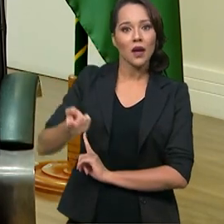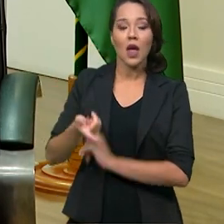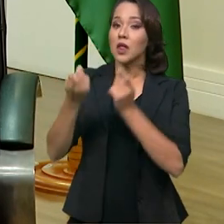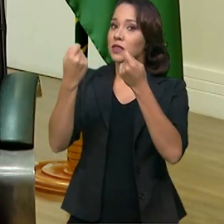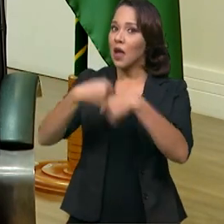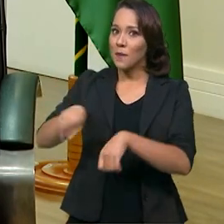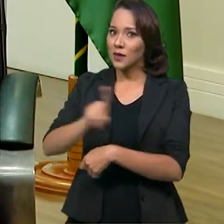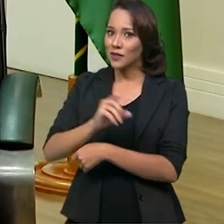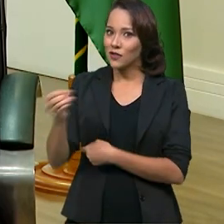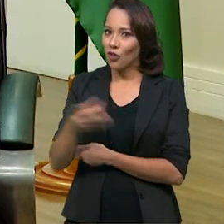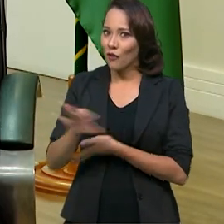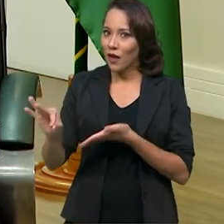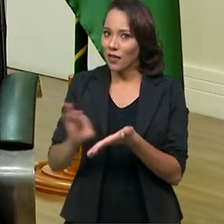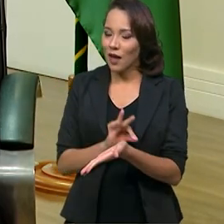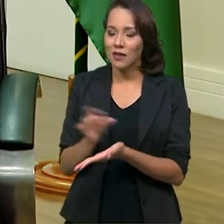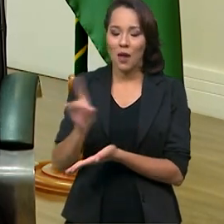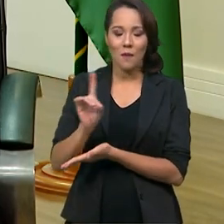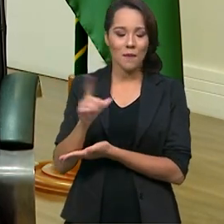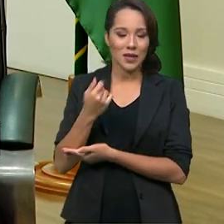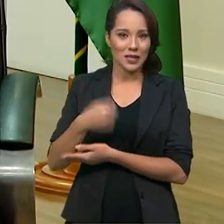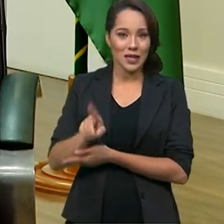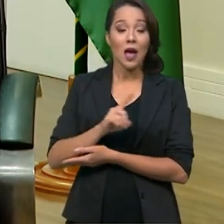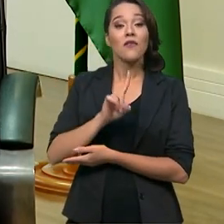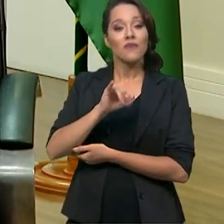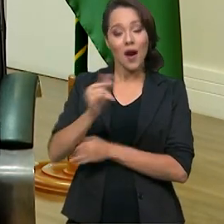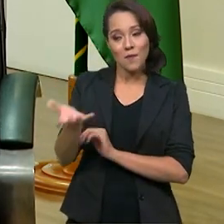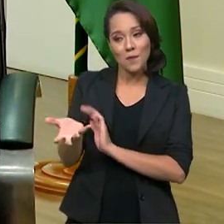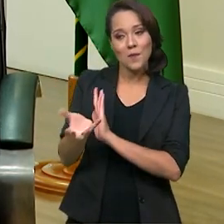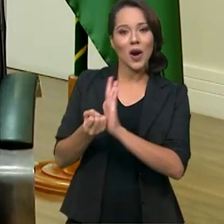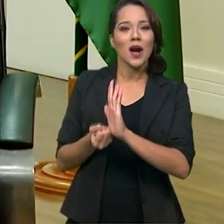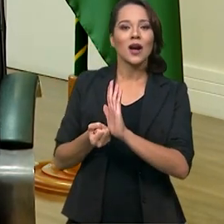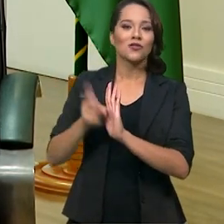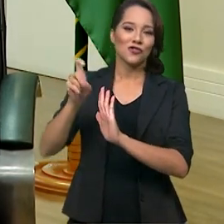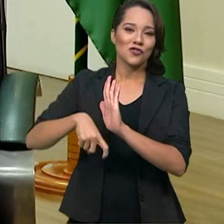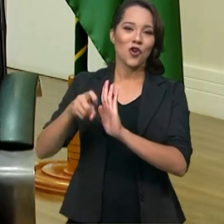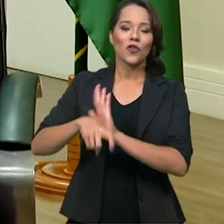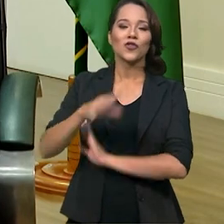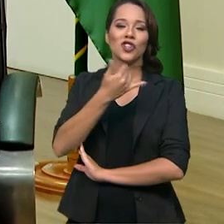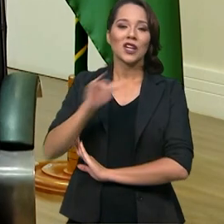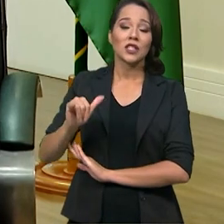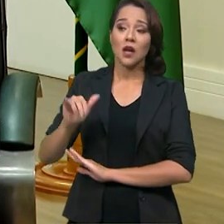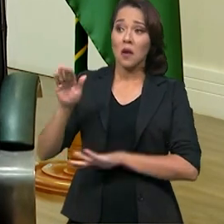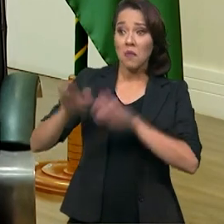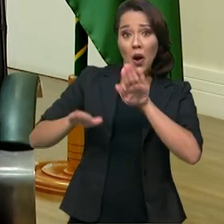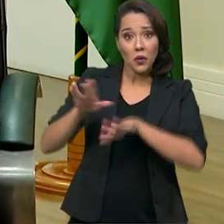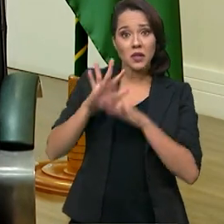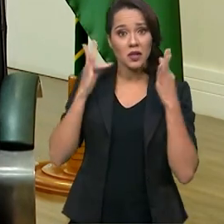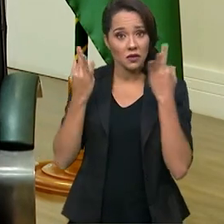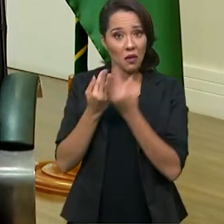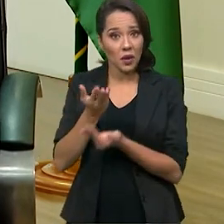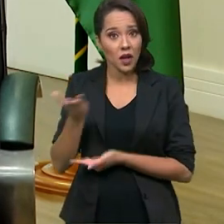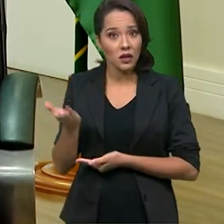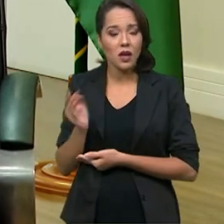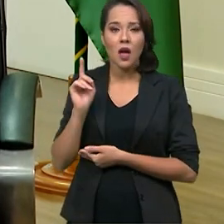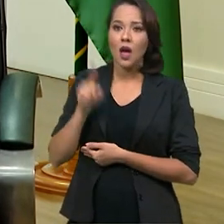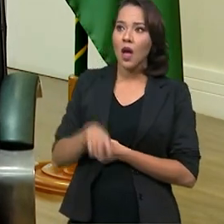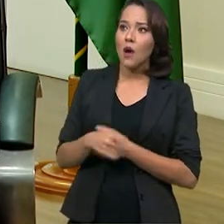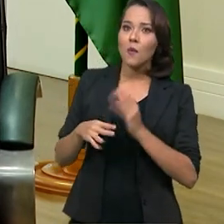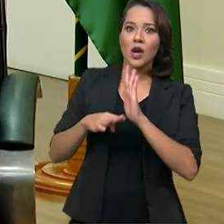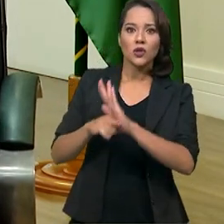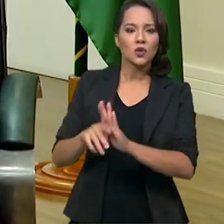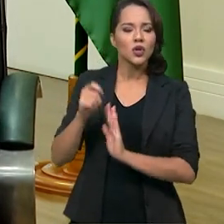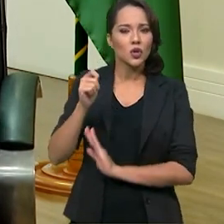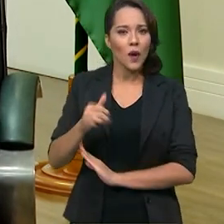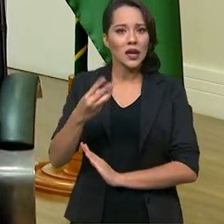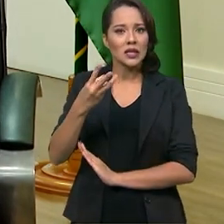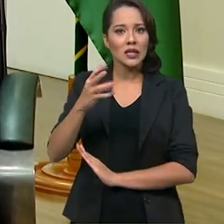necessidade de novo cadastro, vai passar a ter o benefício da tarifa de energia elétrica. Para alguma dessas famílias, Mariana, chega a ser um benefício de